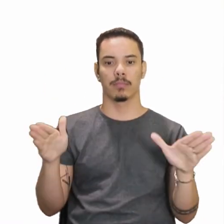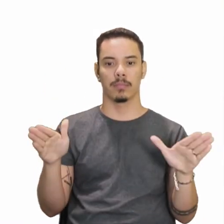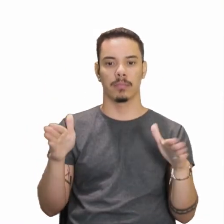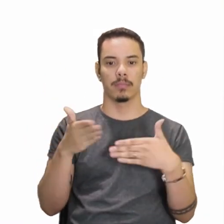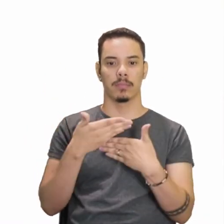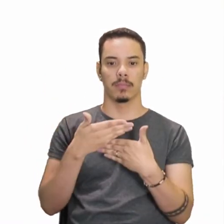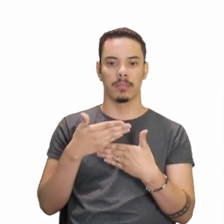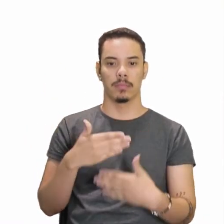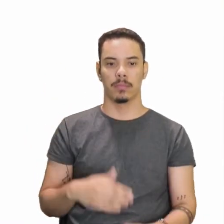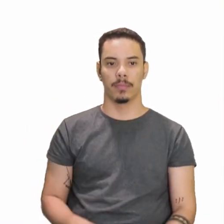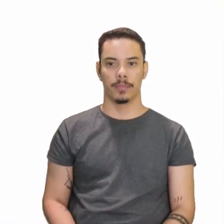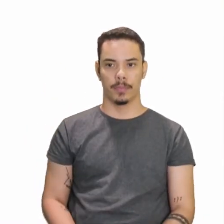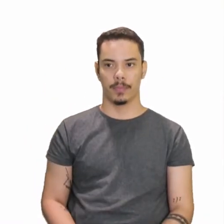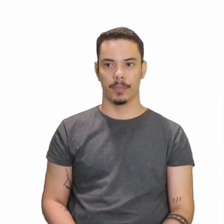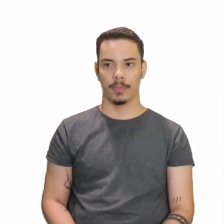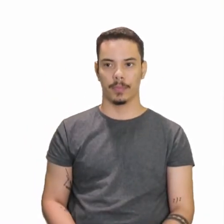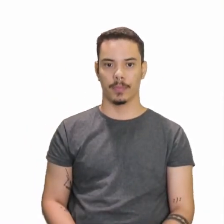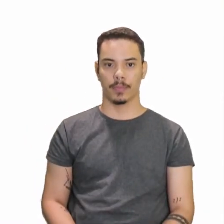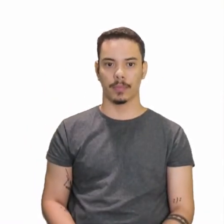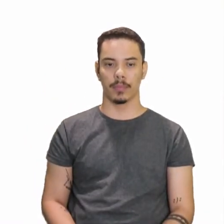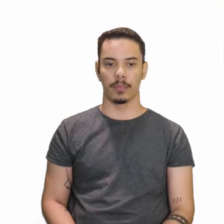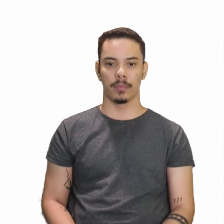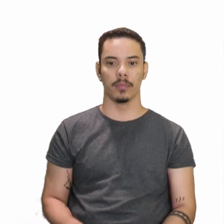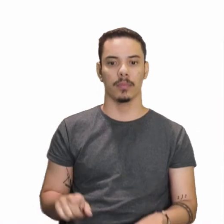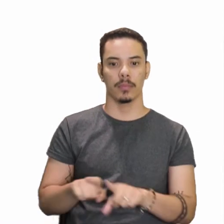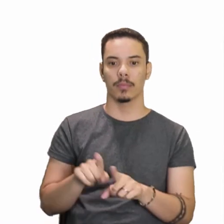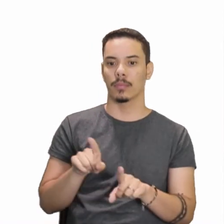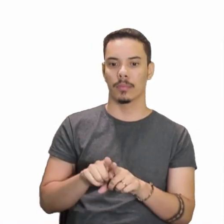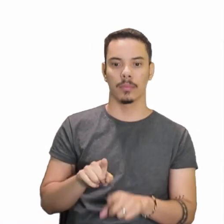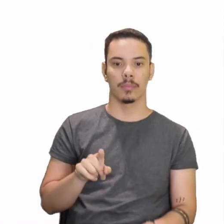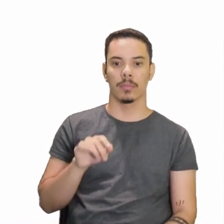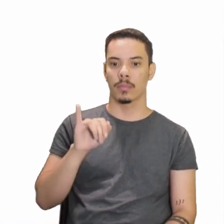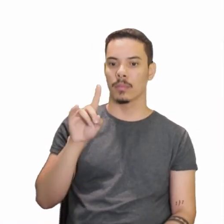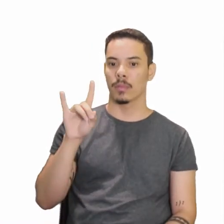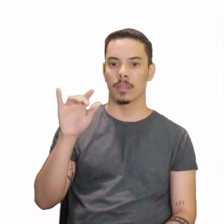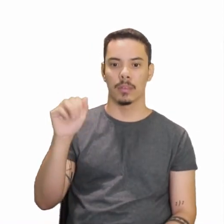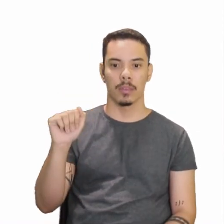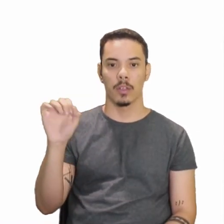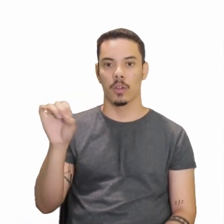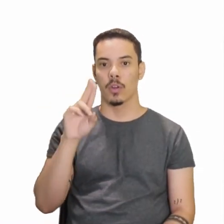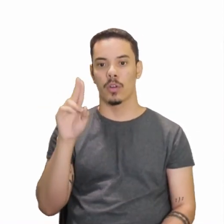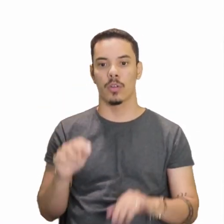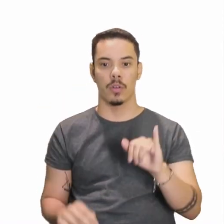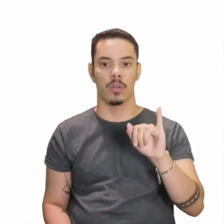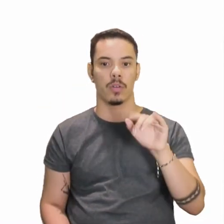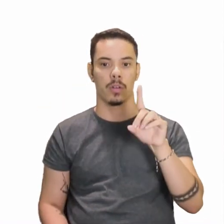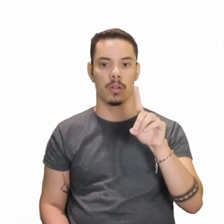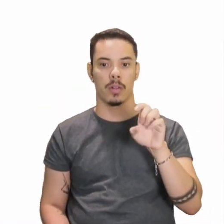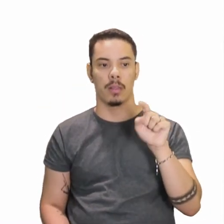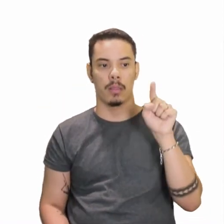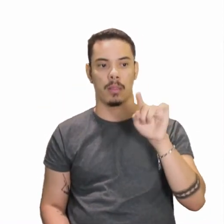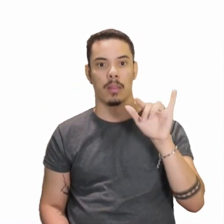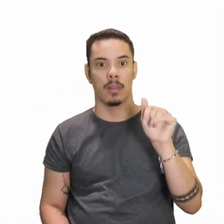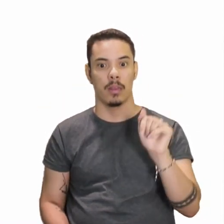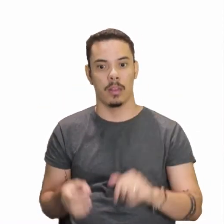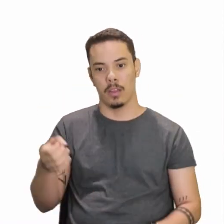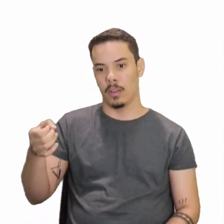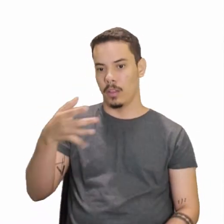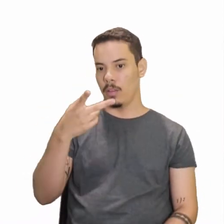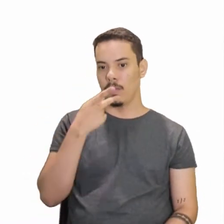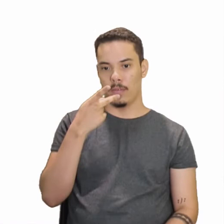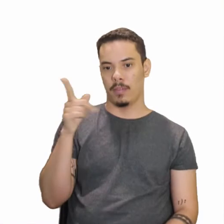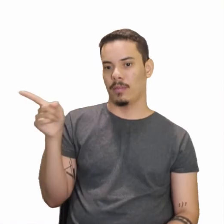e oi, certo? E aí, ideia ou ideia com acento? A nova regra diz que